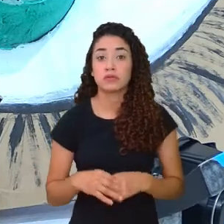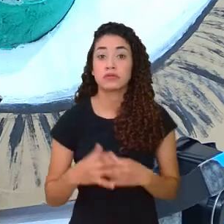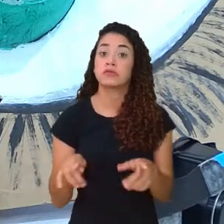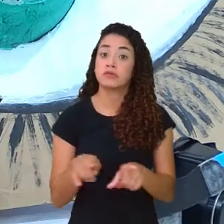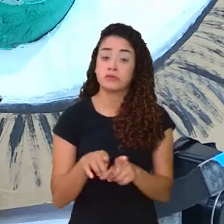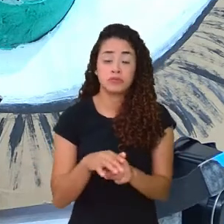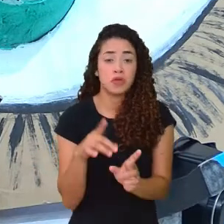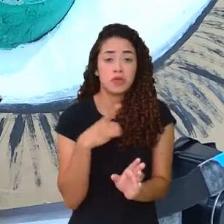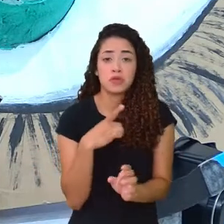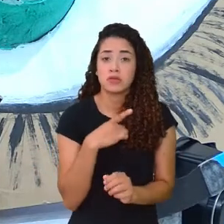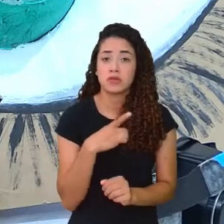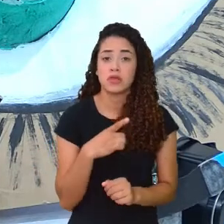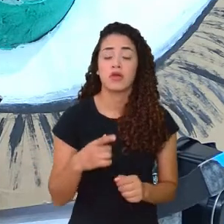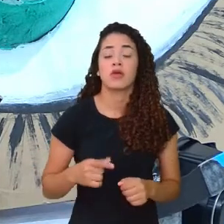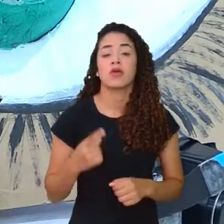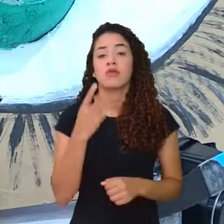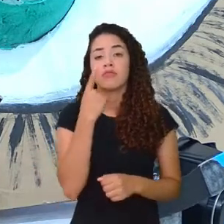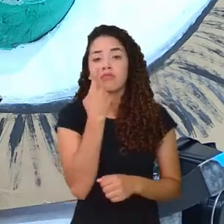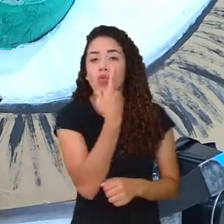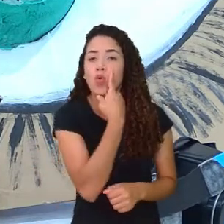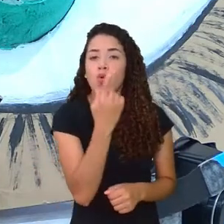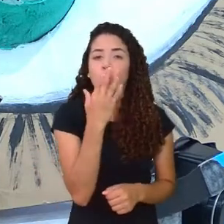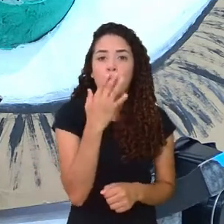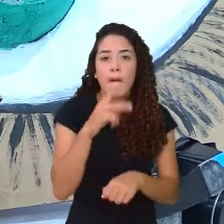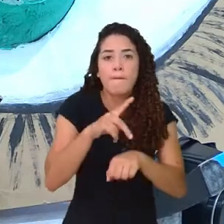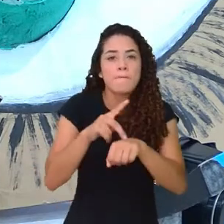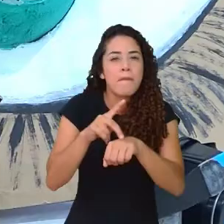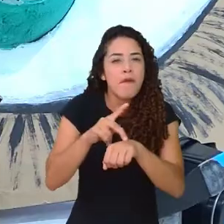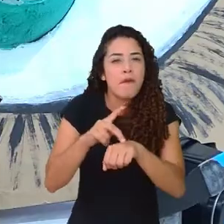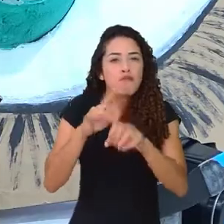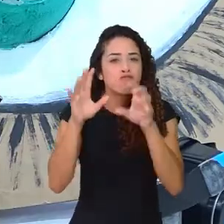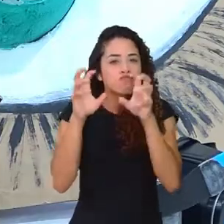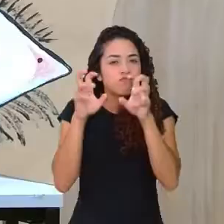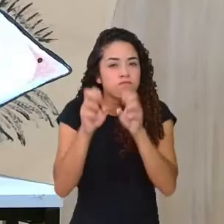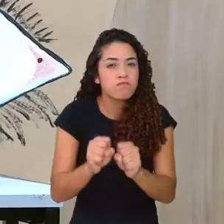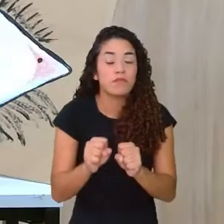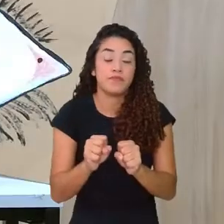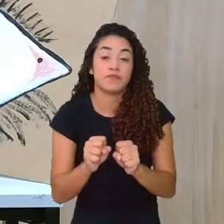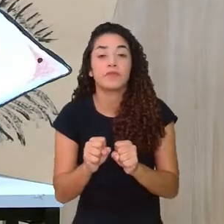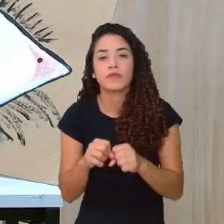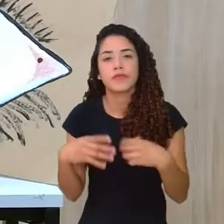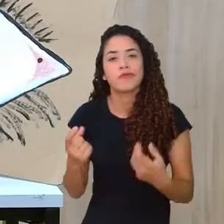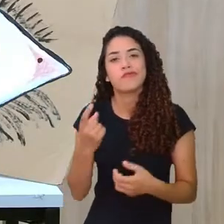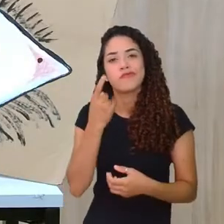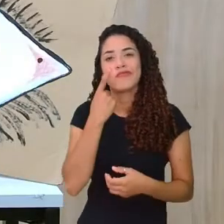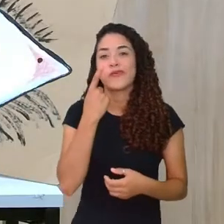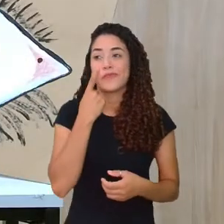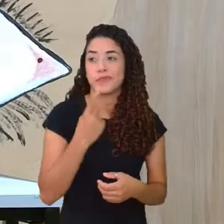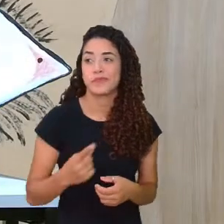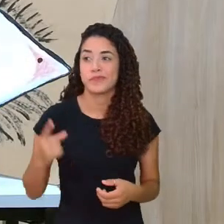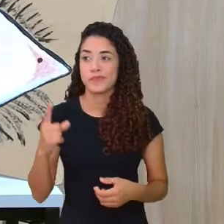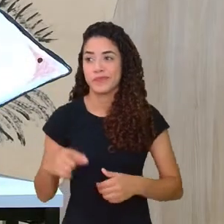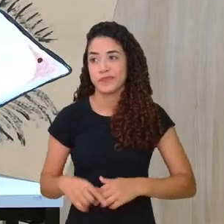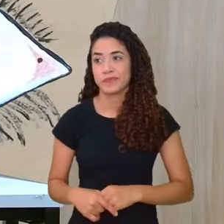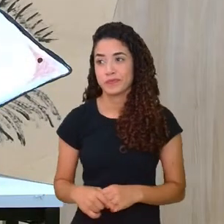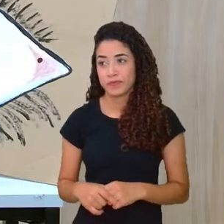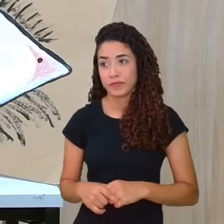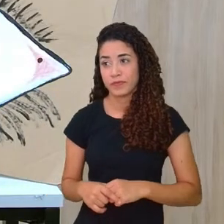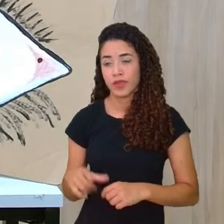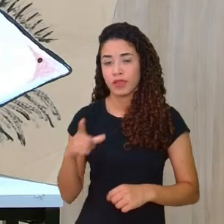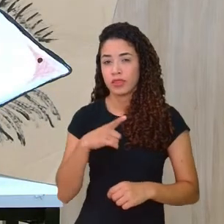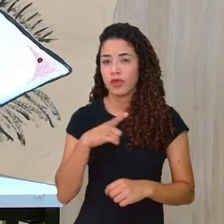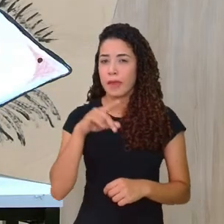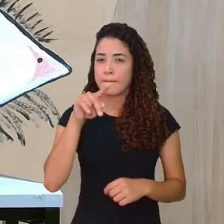também quem tenha a cor do olho bem preto. Mas olha o que eu fiz. Então, aqui eu tenho, né,